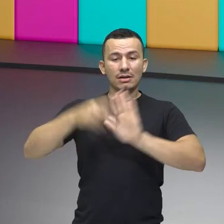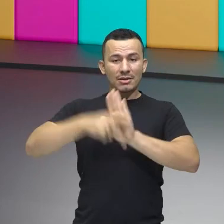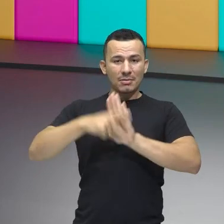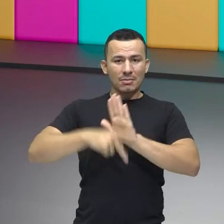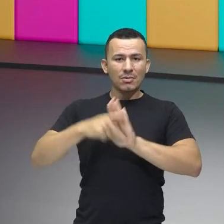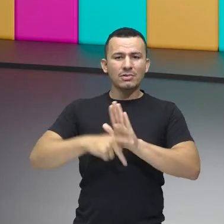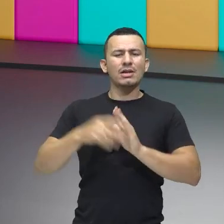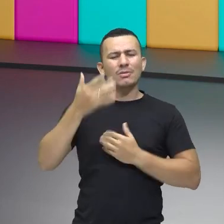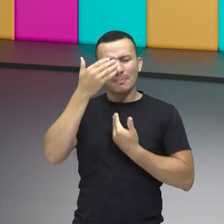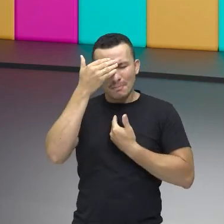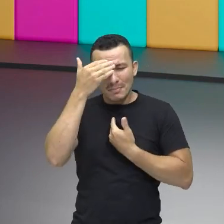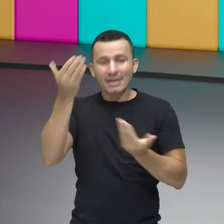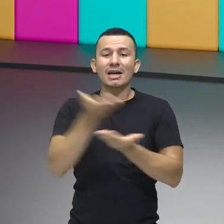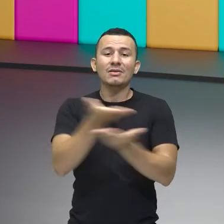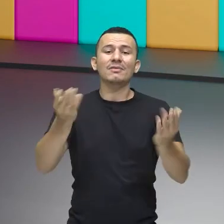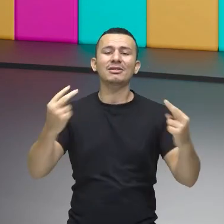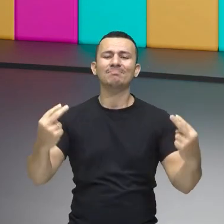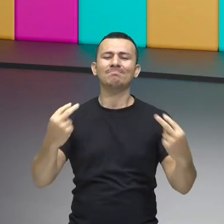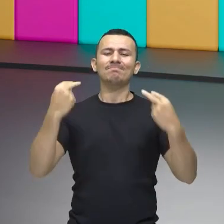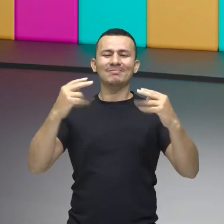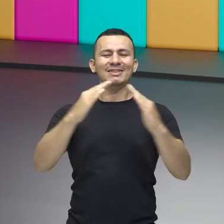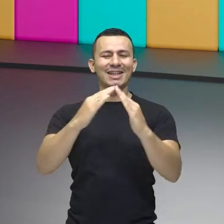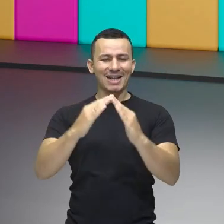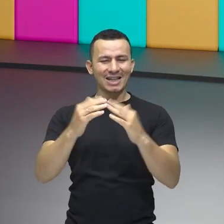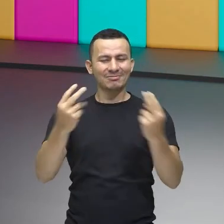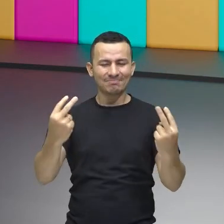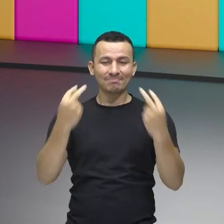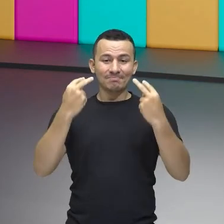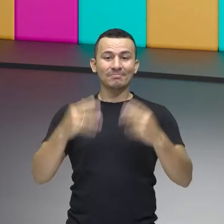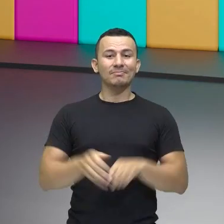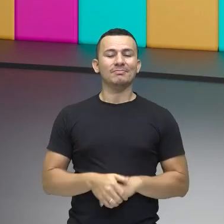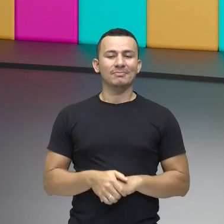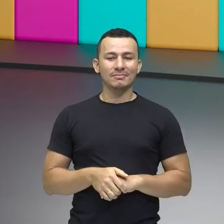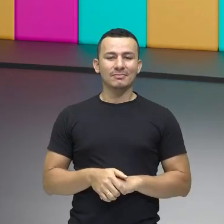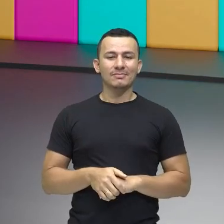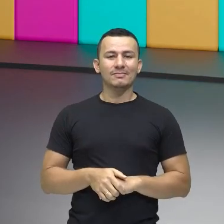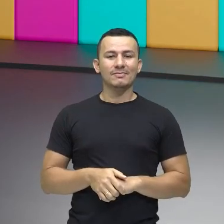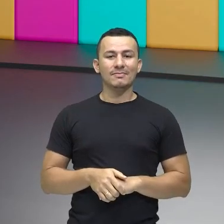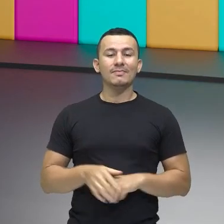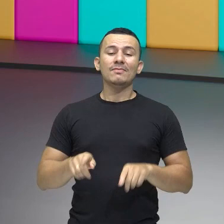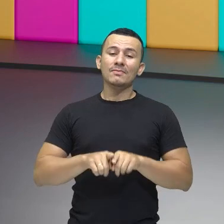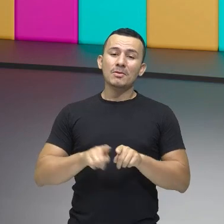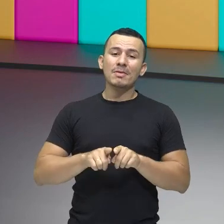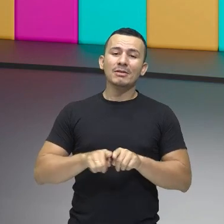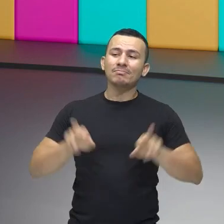audiência de cada um de vocês que está em casa, e desejar que tenhamos aí um ótimo